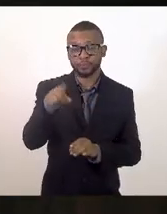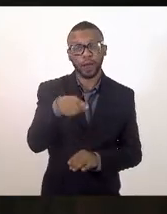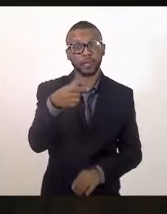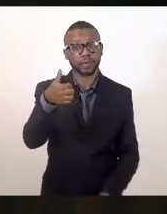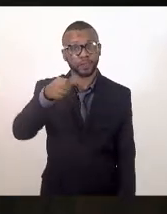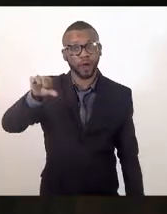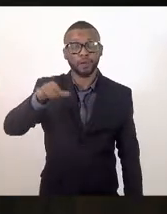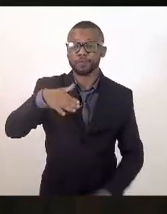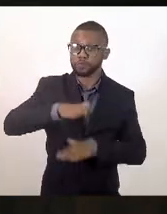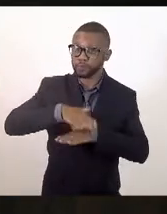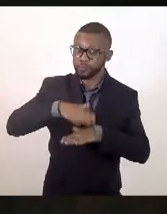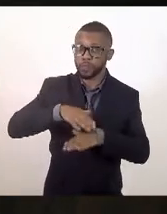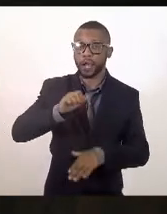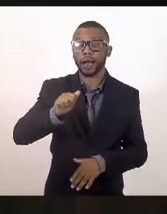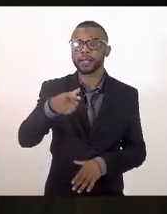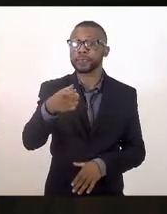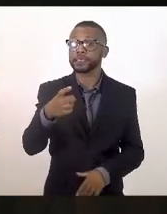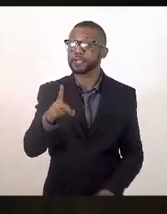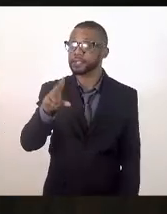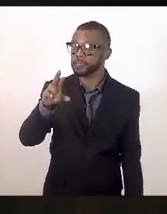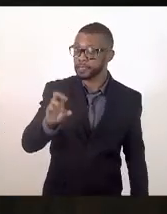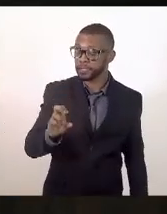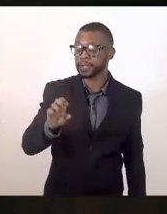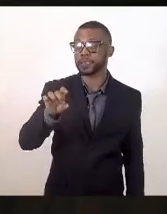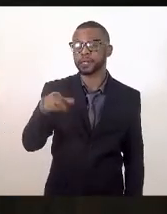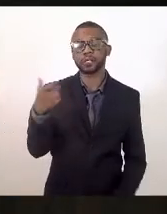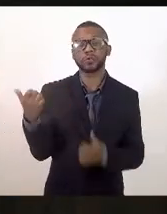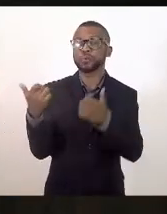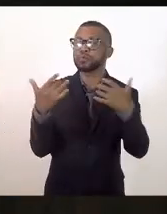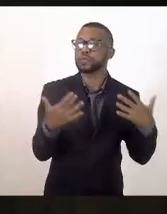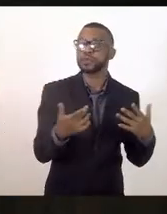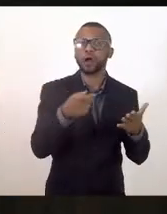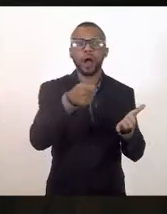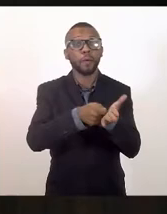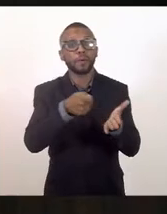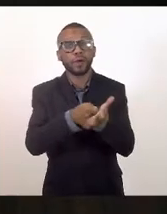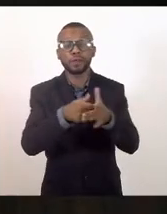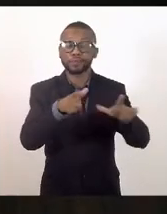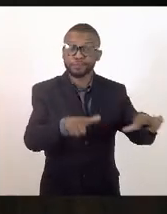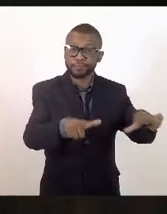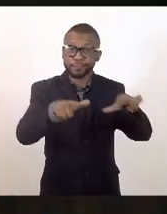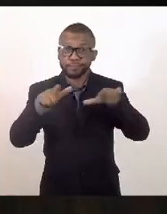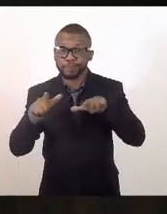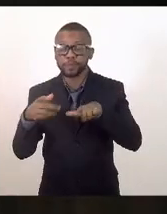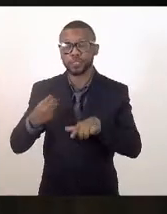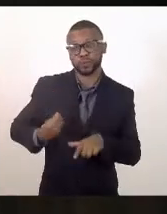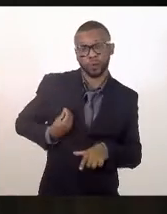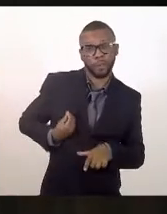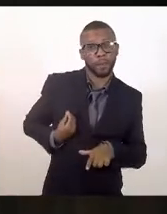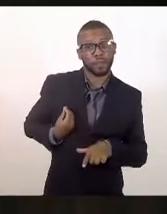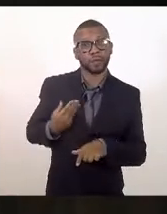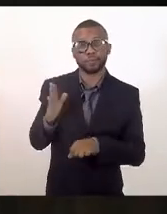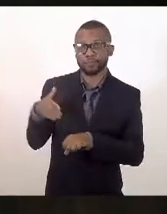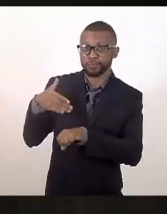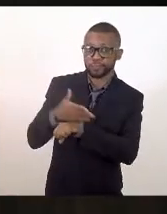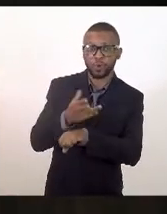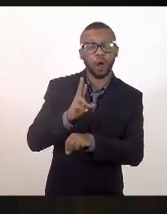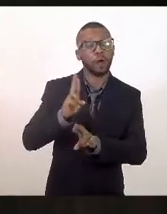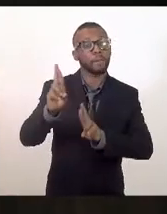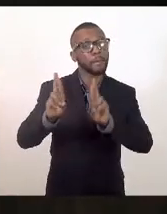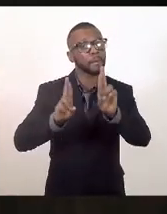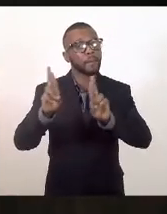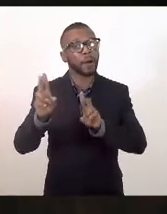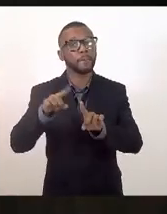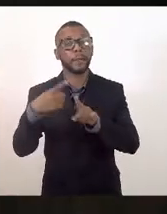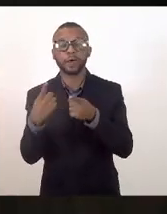do deputado Alexandre Knoploch, que dispõe sobre a obrigatoriedade de entrega de atestados de comparecimento aos responsáveis e acompanhantes